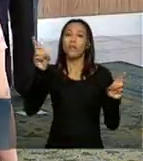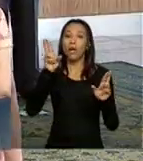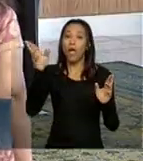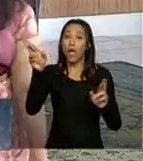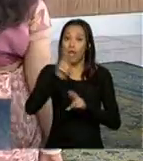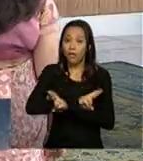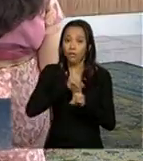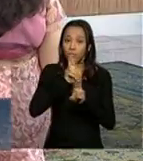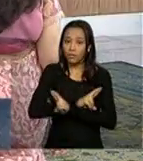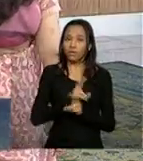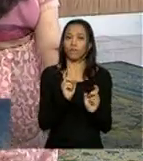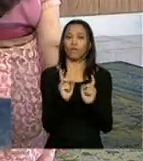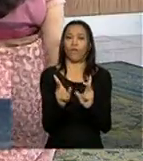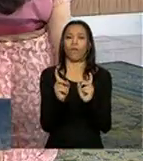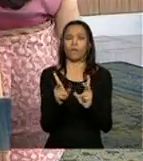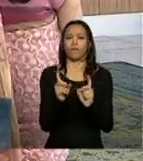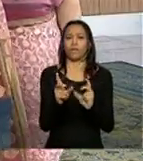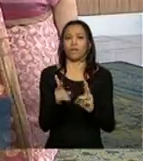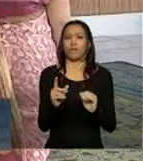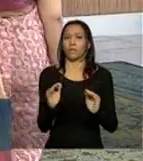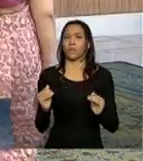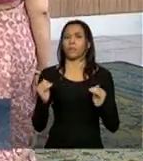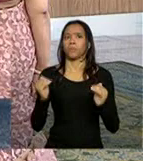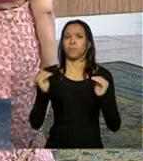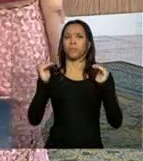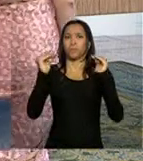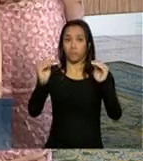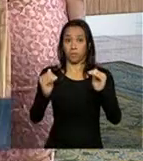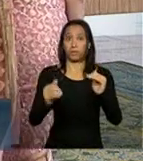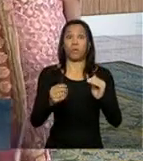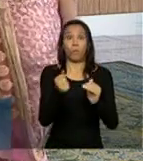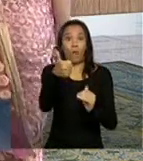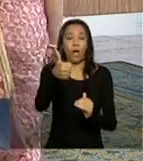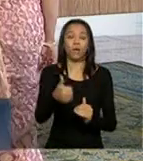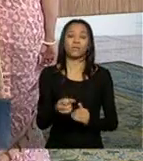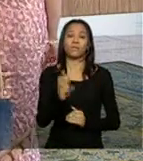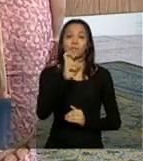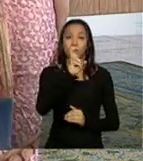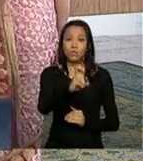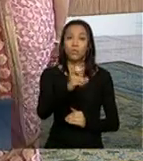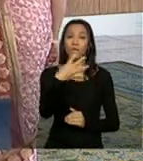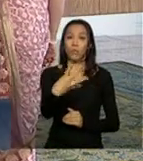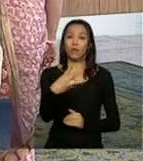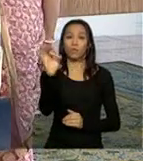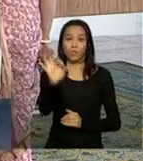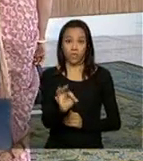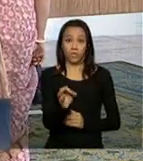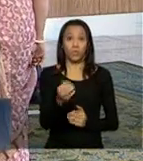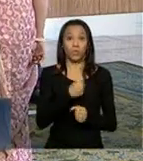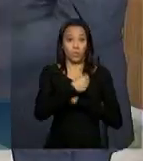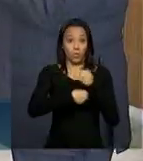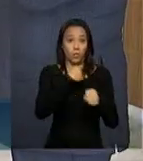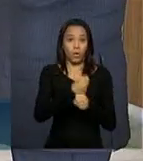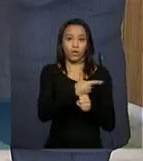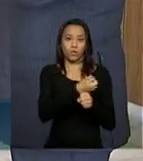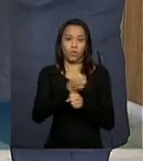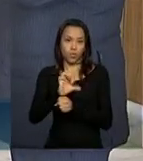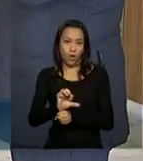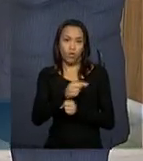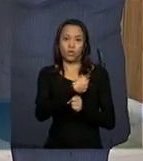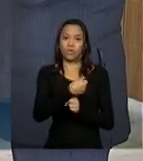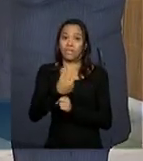e Bangladesh cresceram quase 54% entre 2009 e 2013.